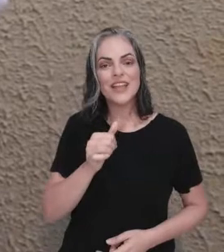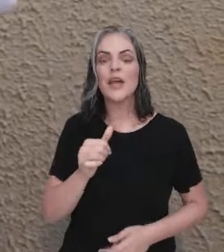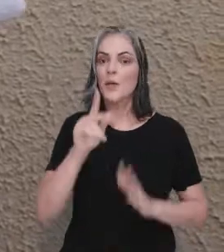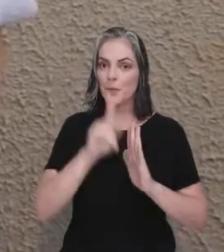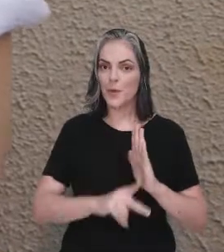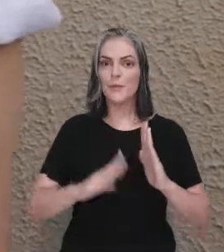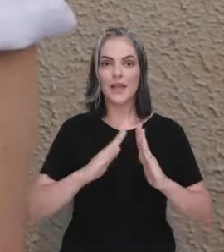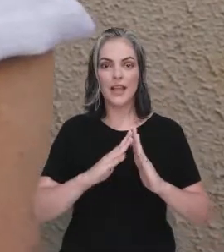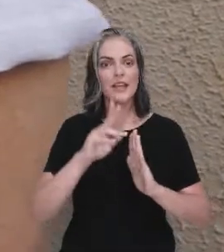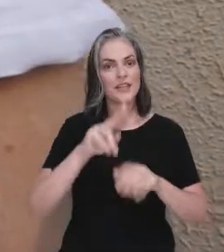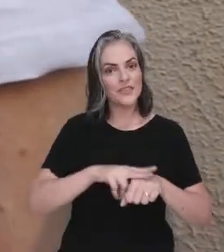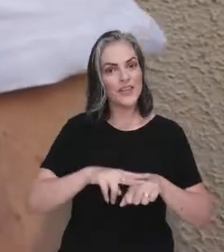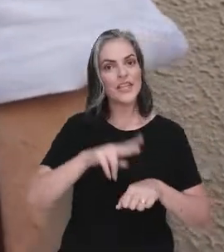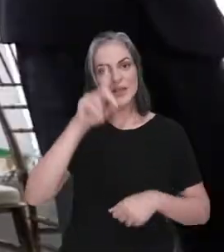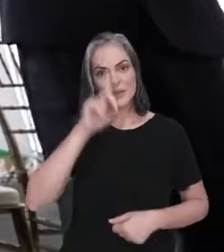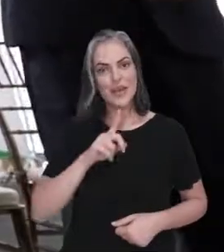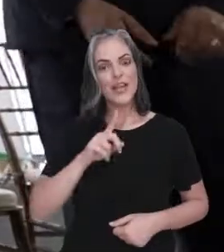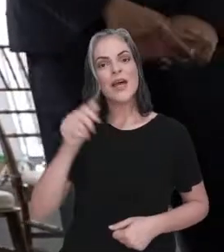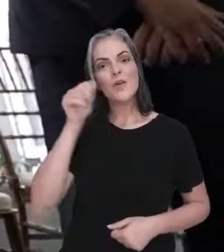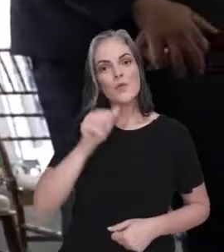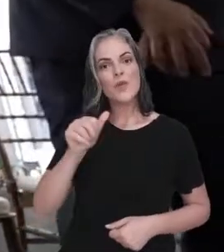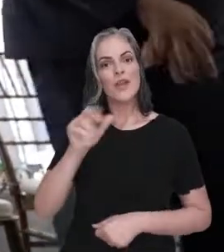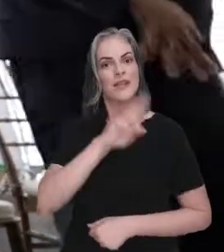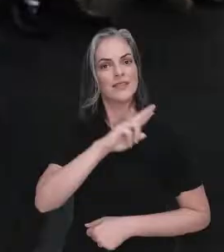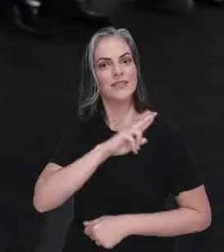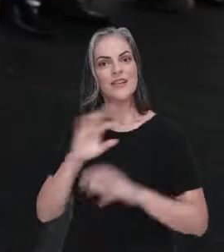da Veja Amarela, mulher chefe de família é prioridade instituída